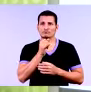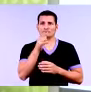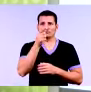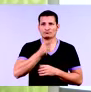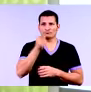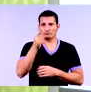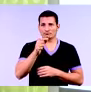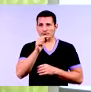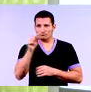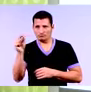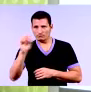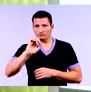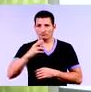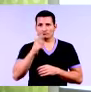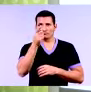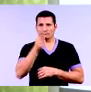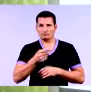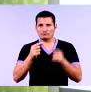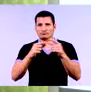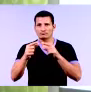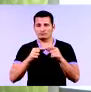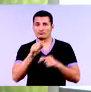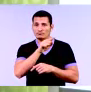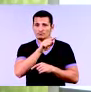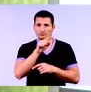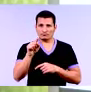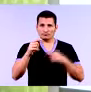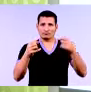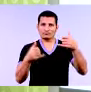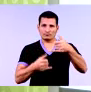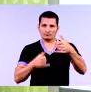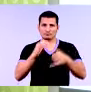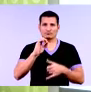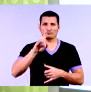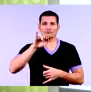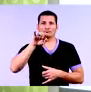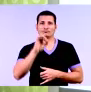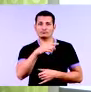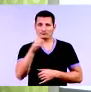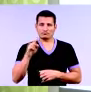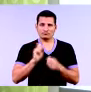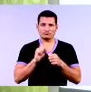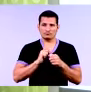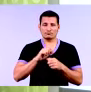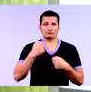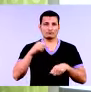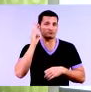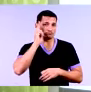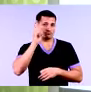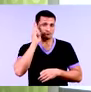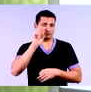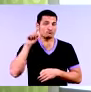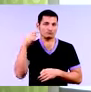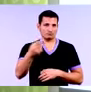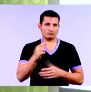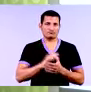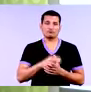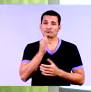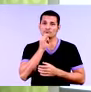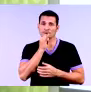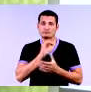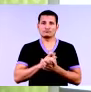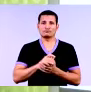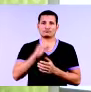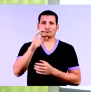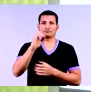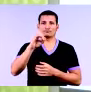para registrar aquele trecho de código que vocês estão fazendo. Então, um exemplo simplificado o código